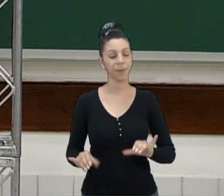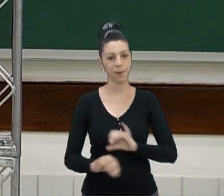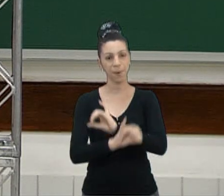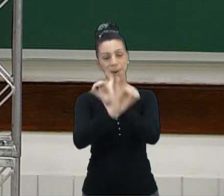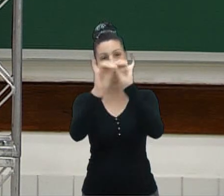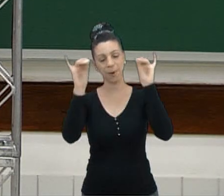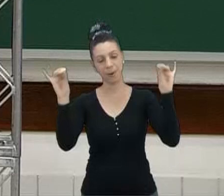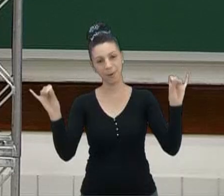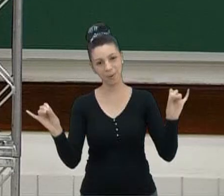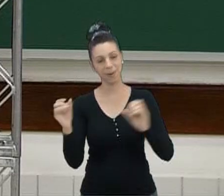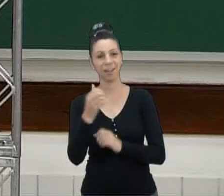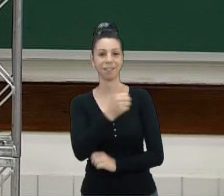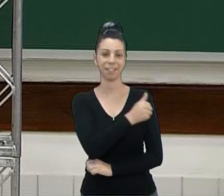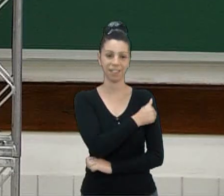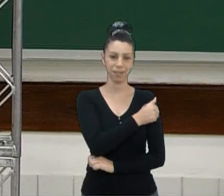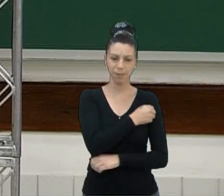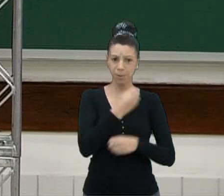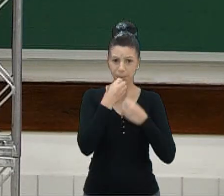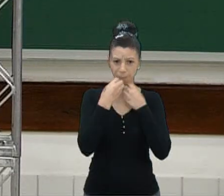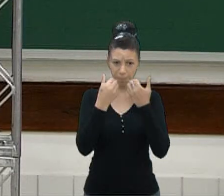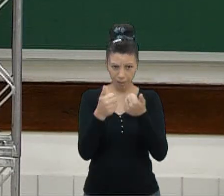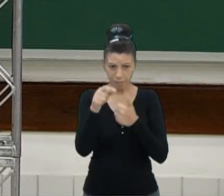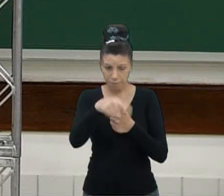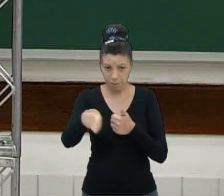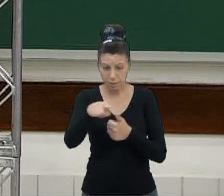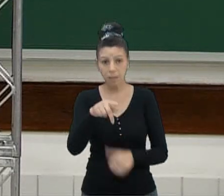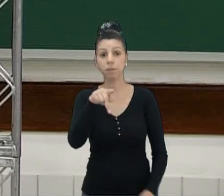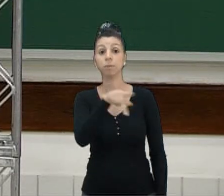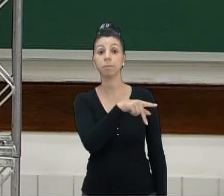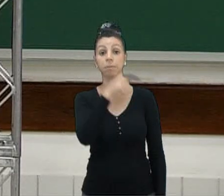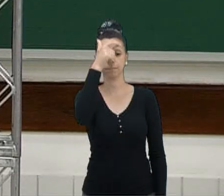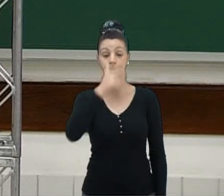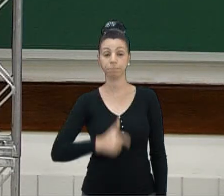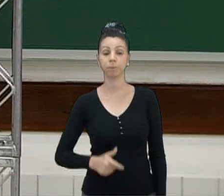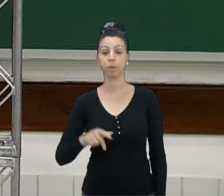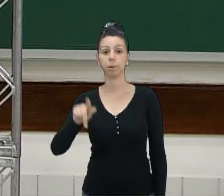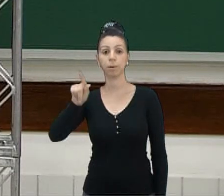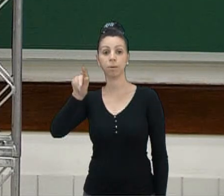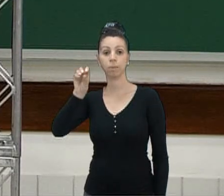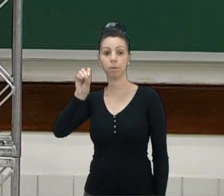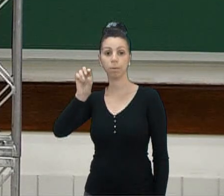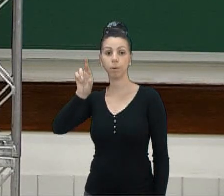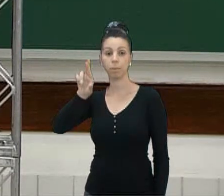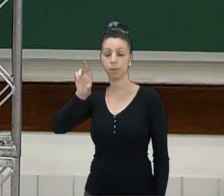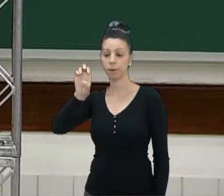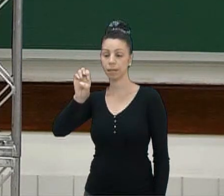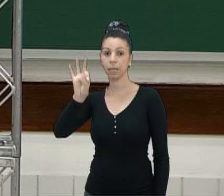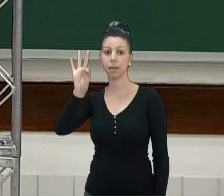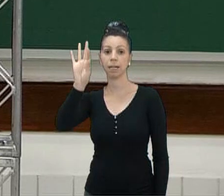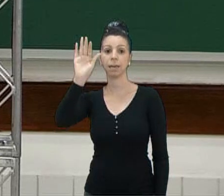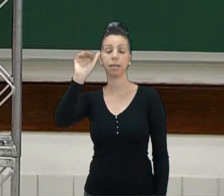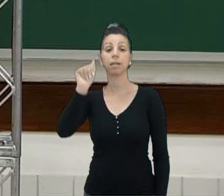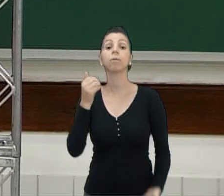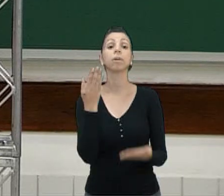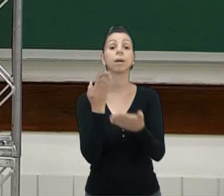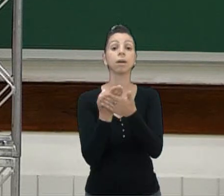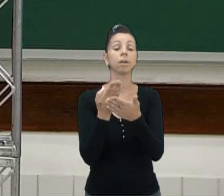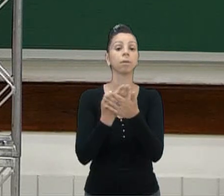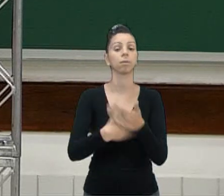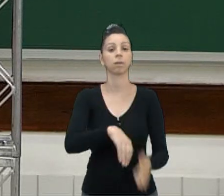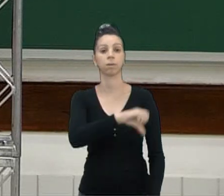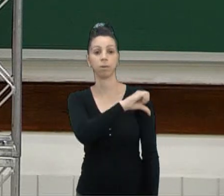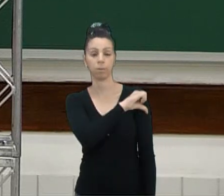Olá, meus queridos alunos, tudo bem com vocês? Eu sou a professora Goretti e voltamos para mais uma aula do nono ano.